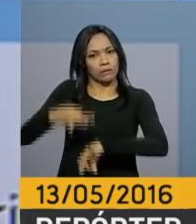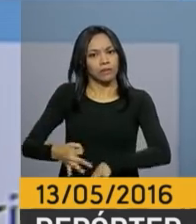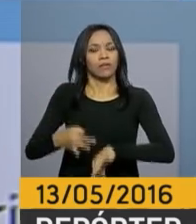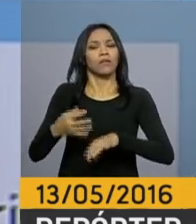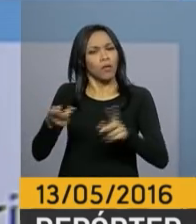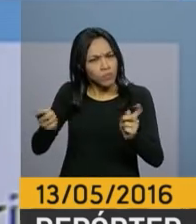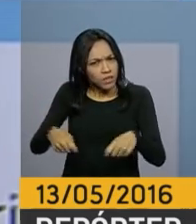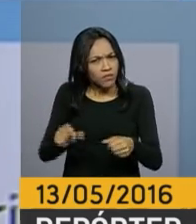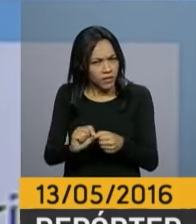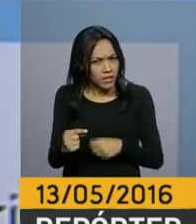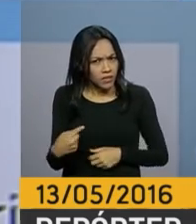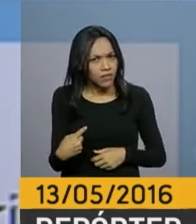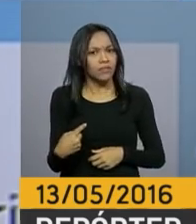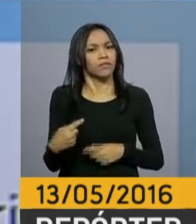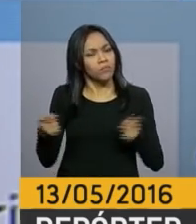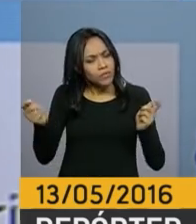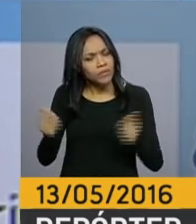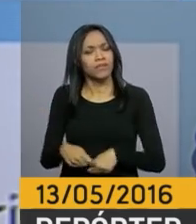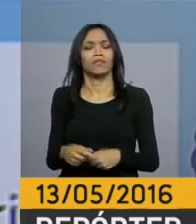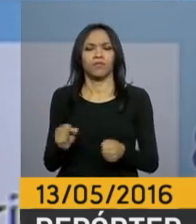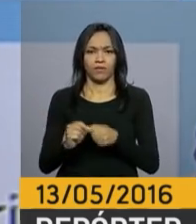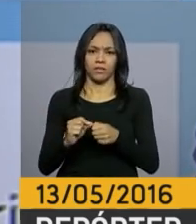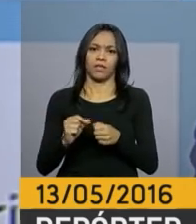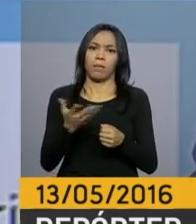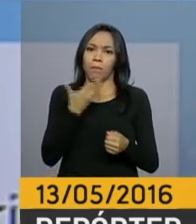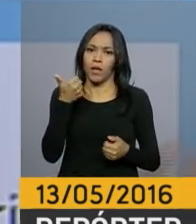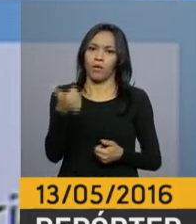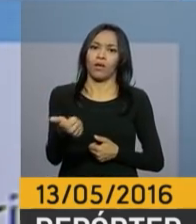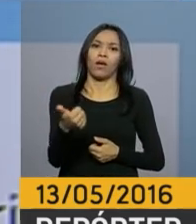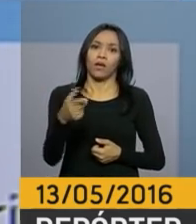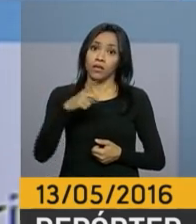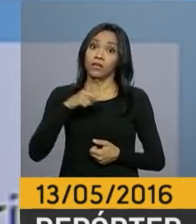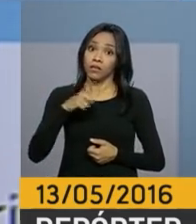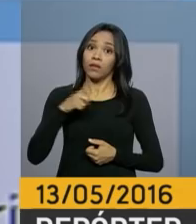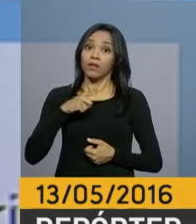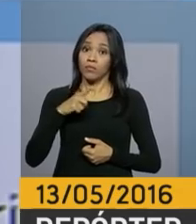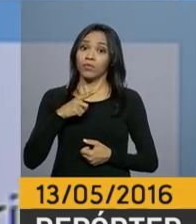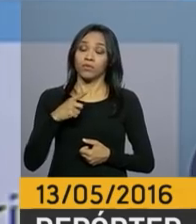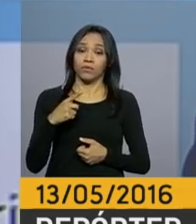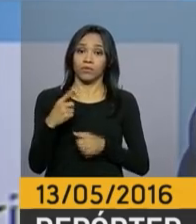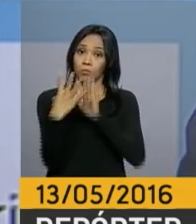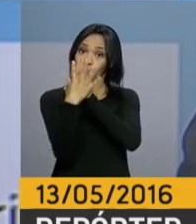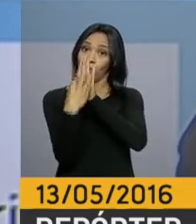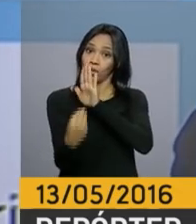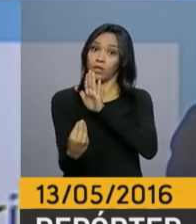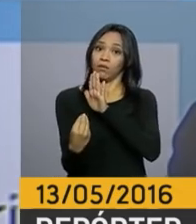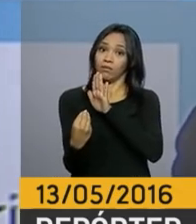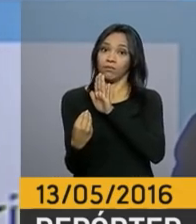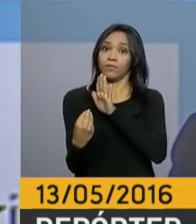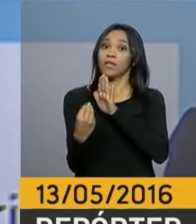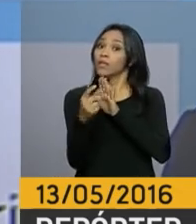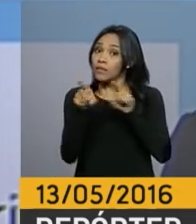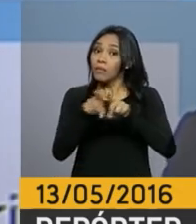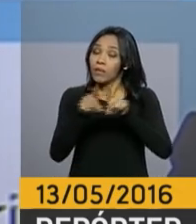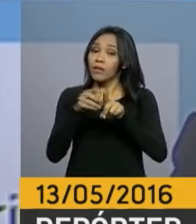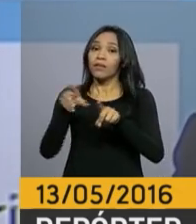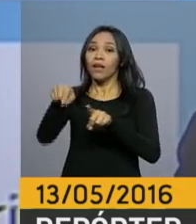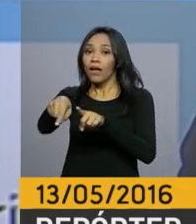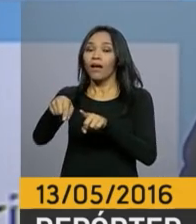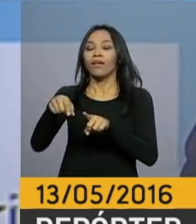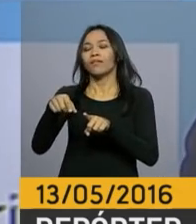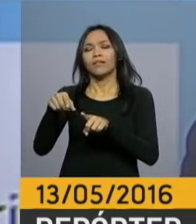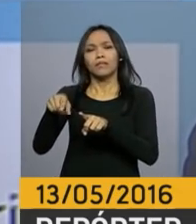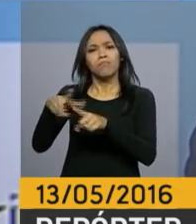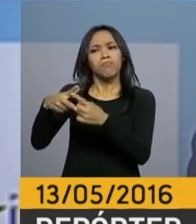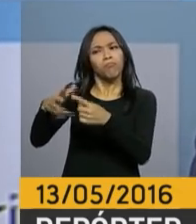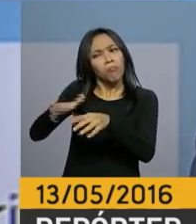sistema adequado né é possível melhorar e nós temos muito para melhorar também lá em Maringá Mas já temos um sistema muito